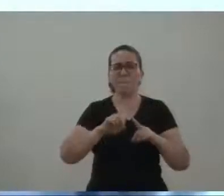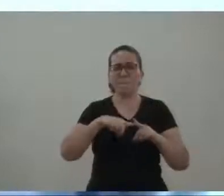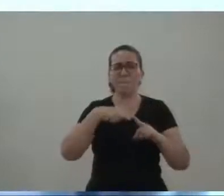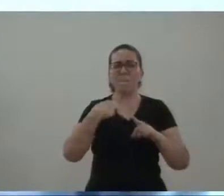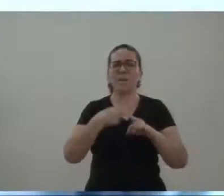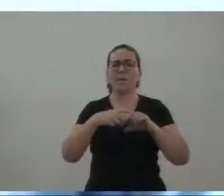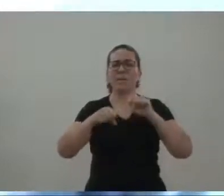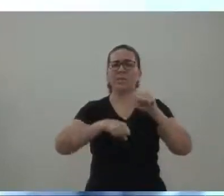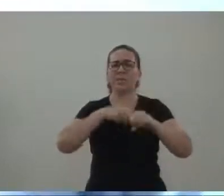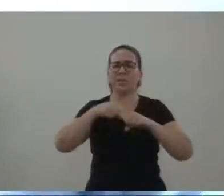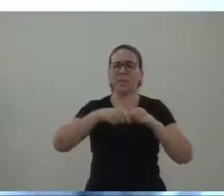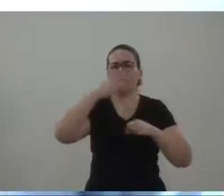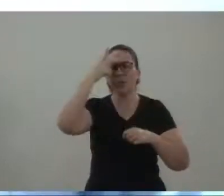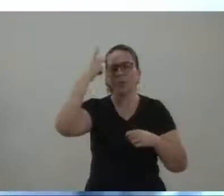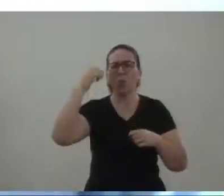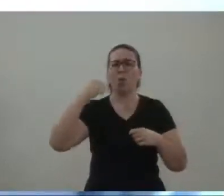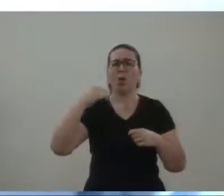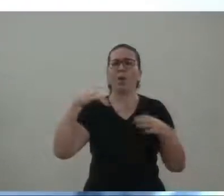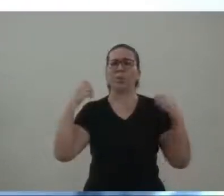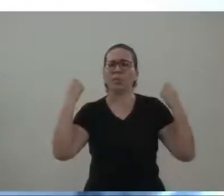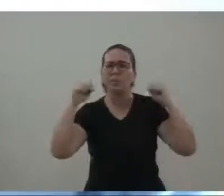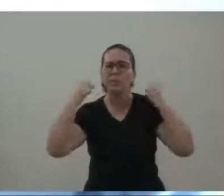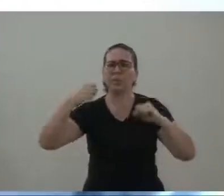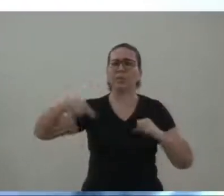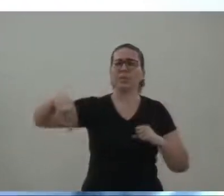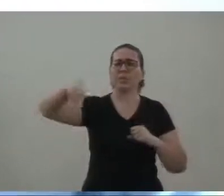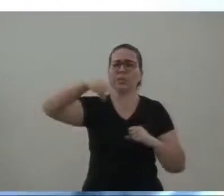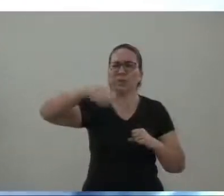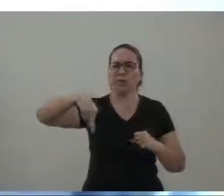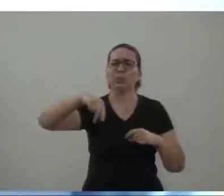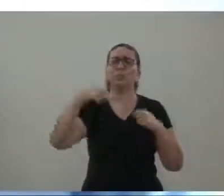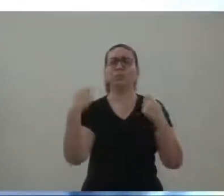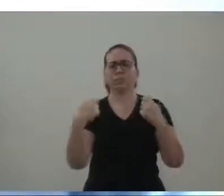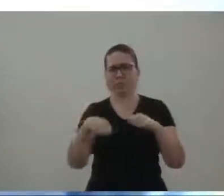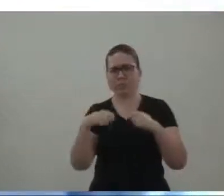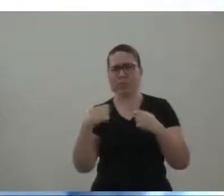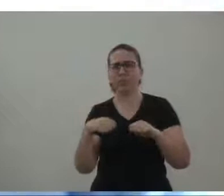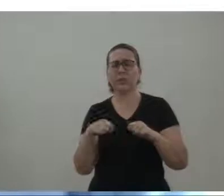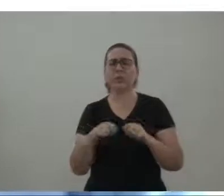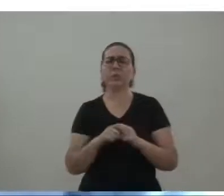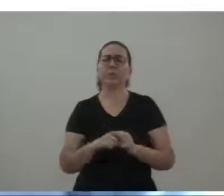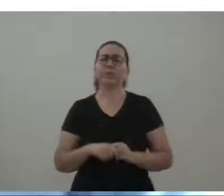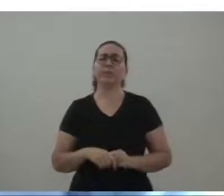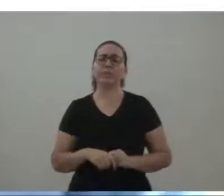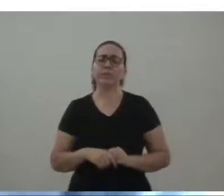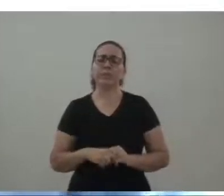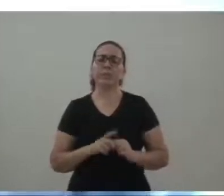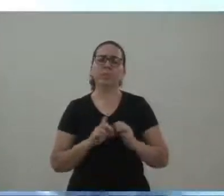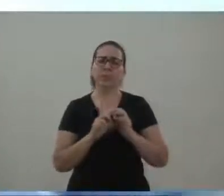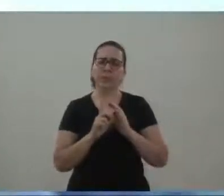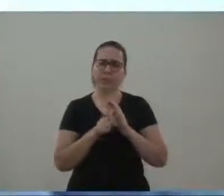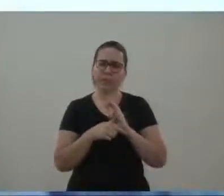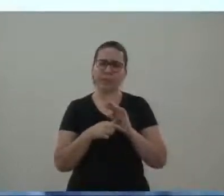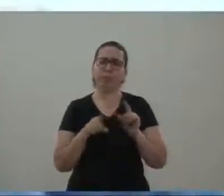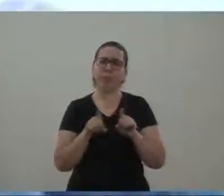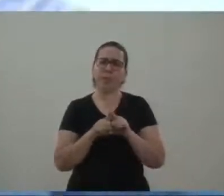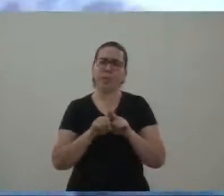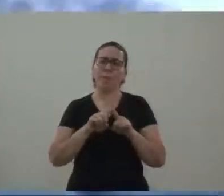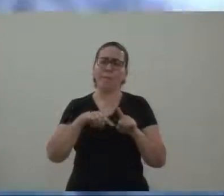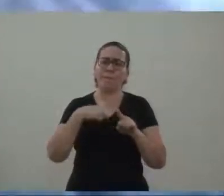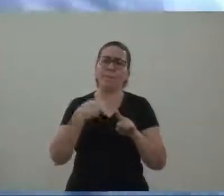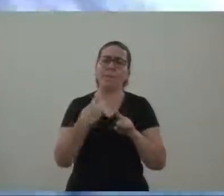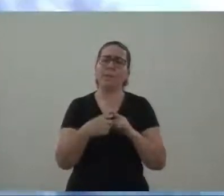e mesmo de pessoas fazendo caminhada, é necessário. E depois, além disso